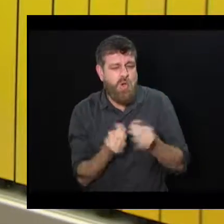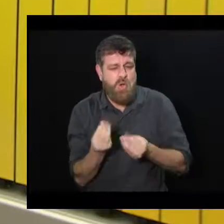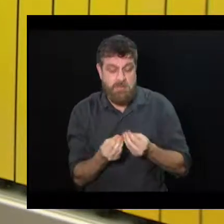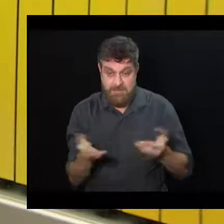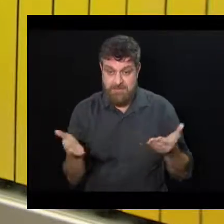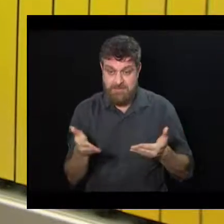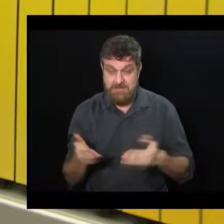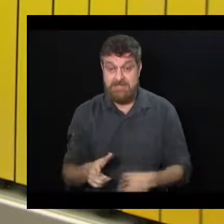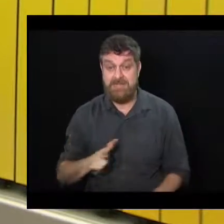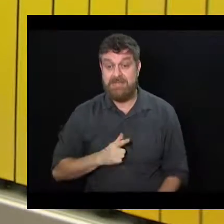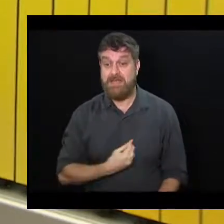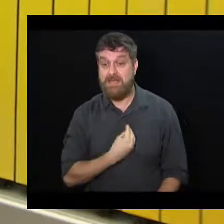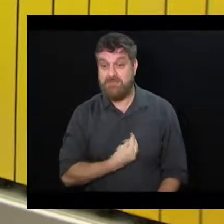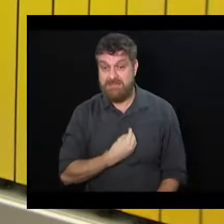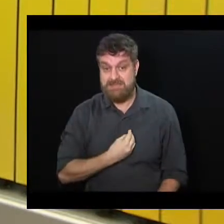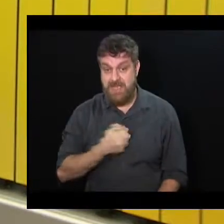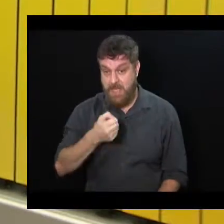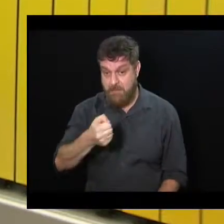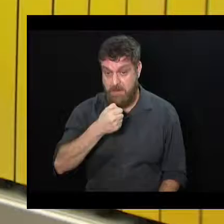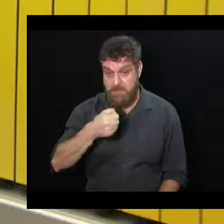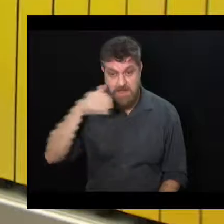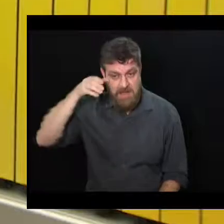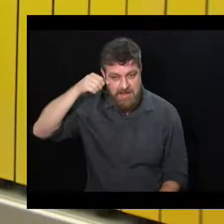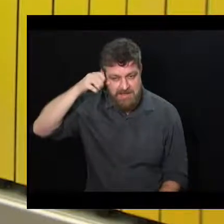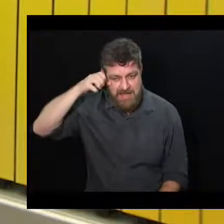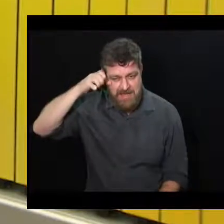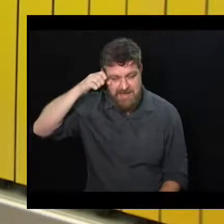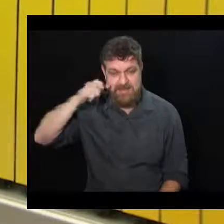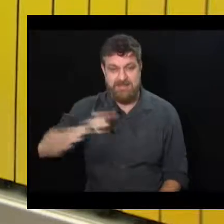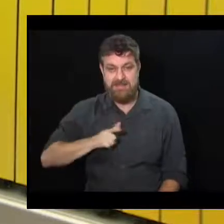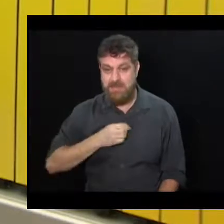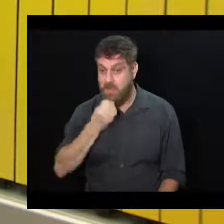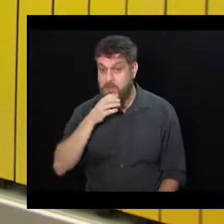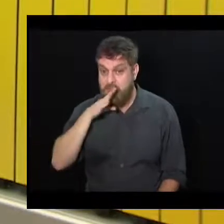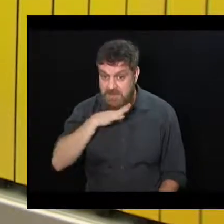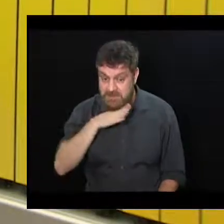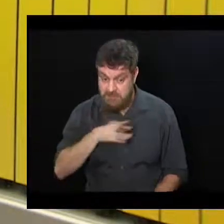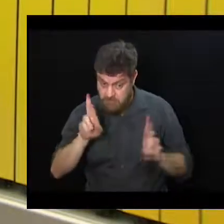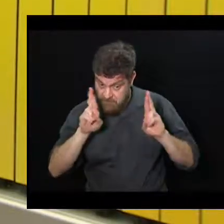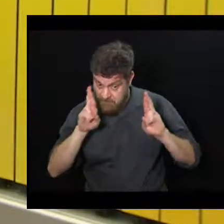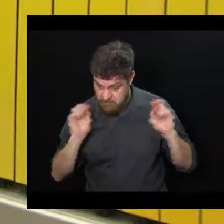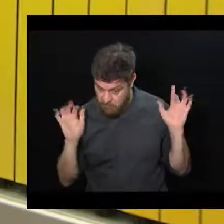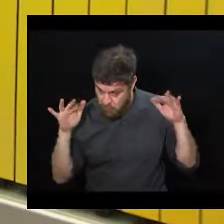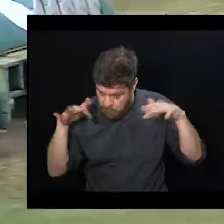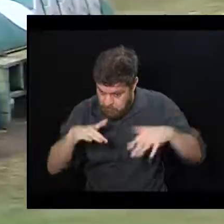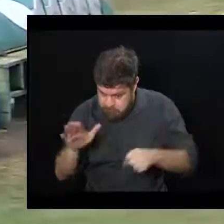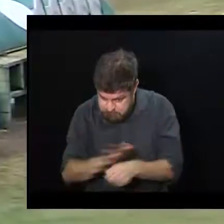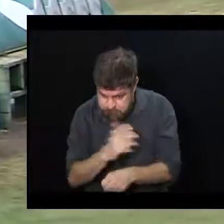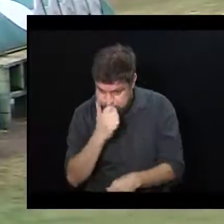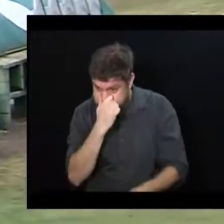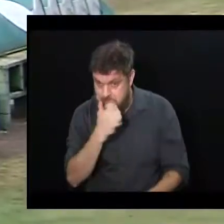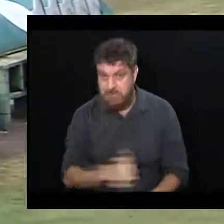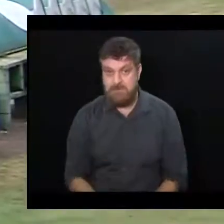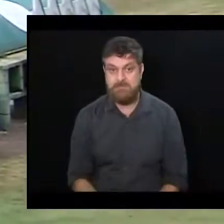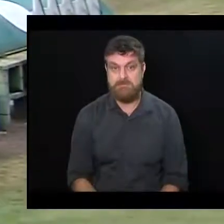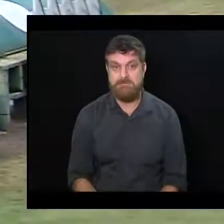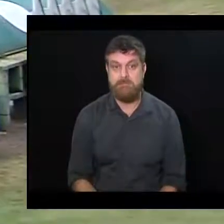está lá é o repórter André Aranha. André, boa tarde. Expectativa aí de bom público, né?